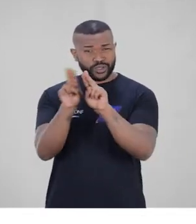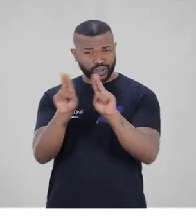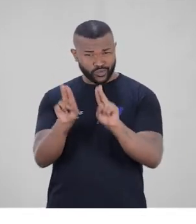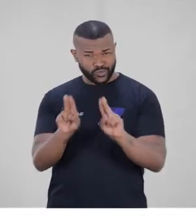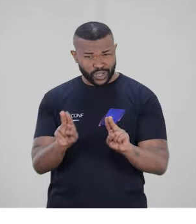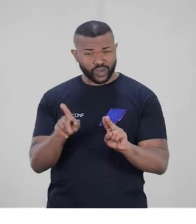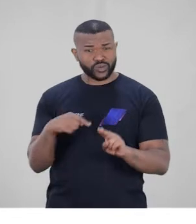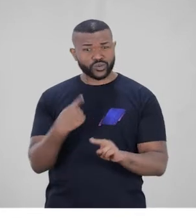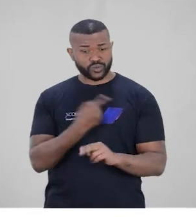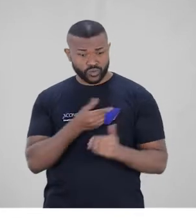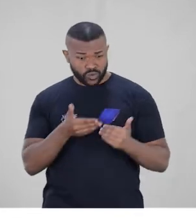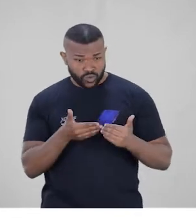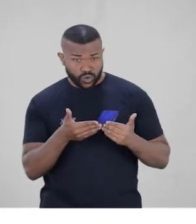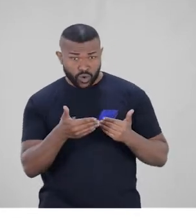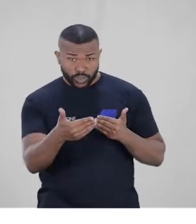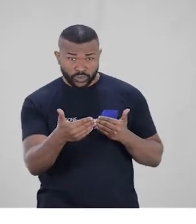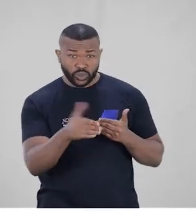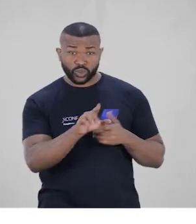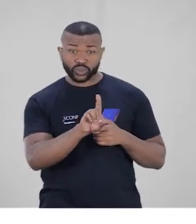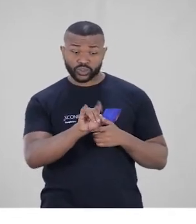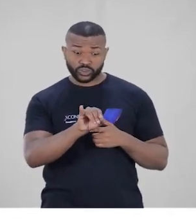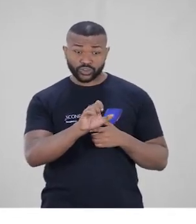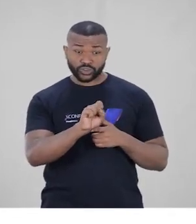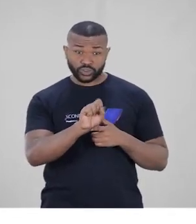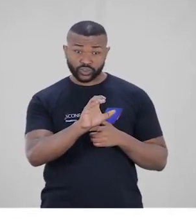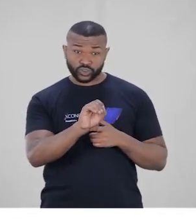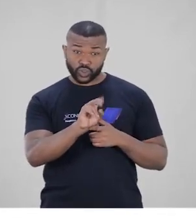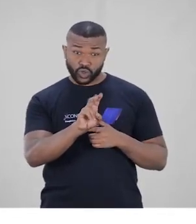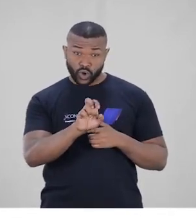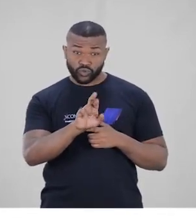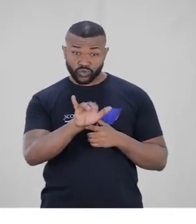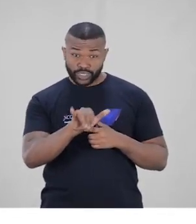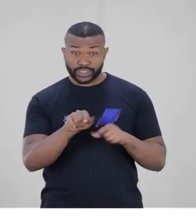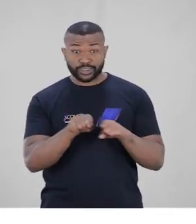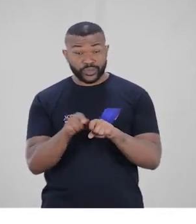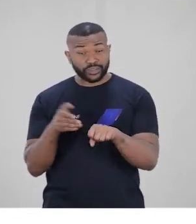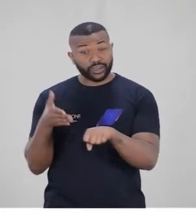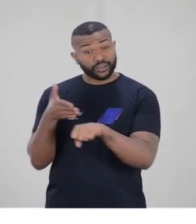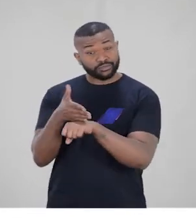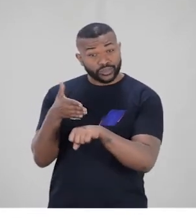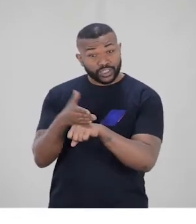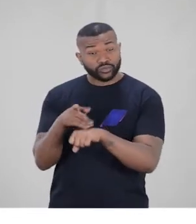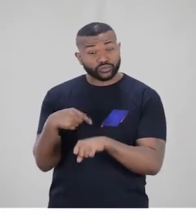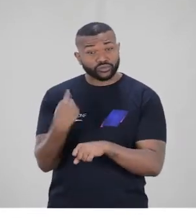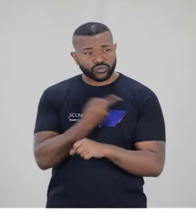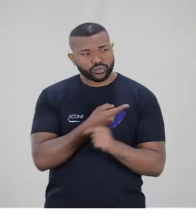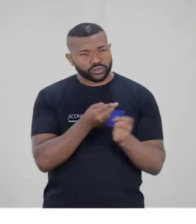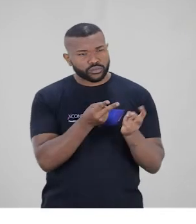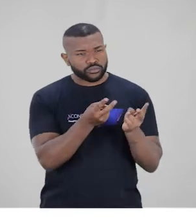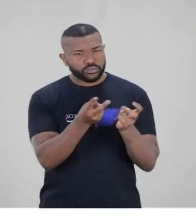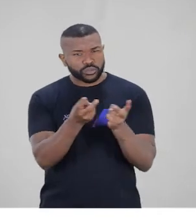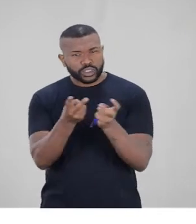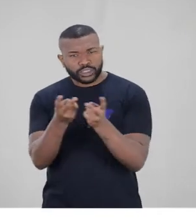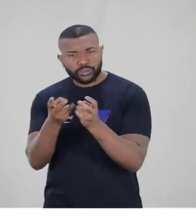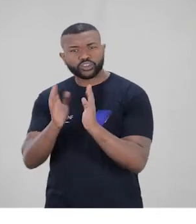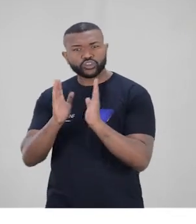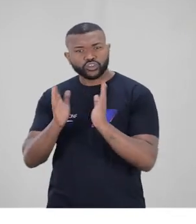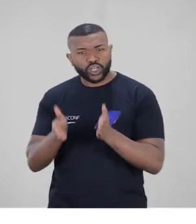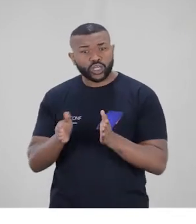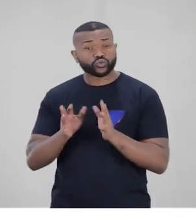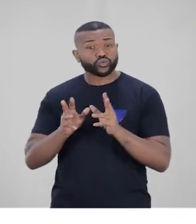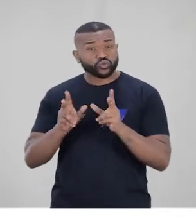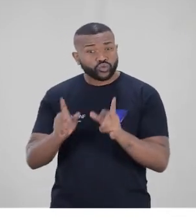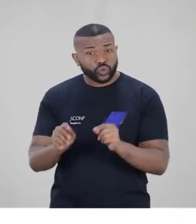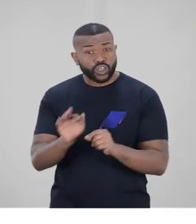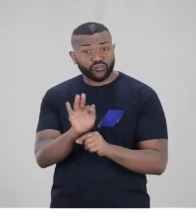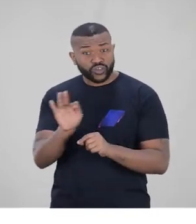A gente começou fazendo um discovery, um assessment, onde a gente viu todas as features que estavam